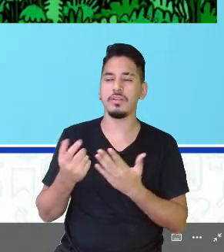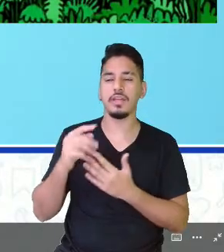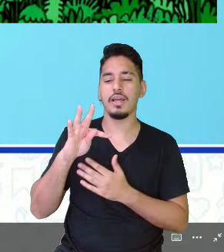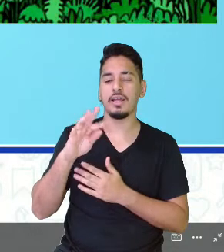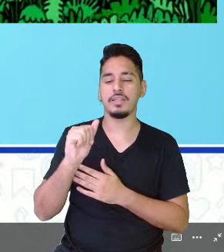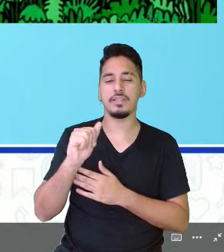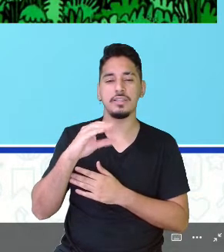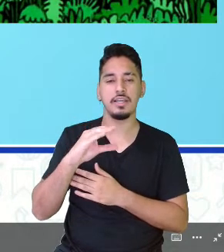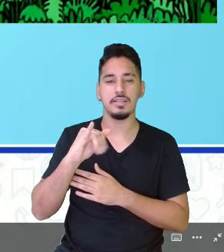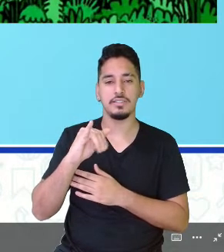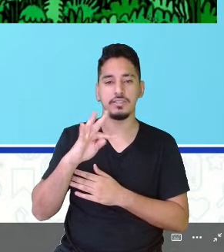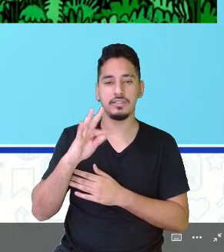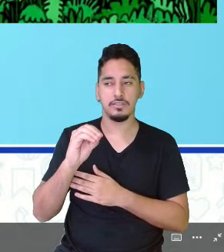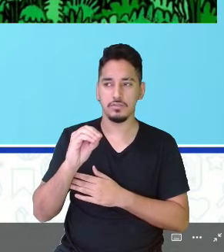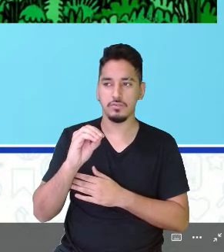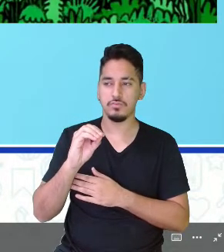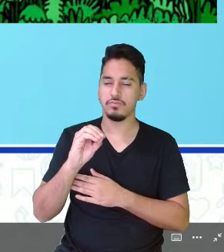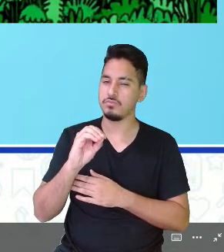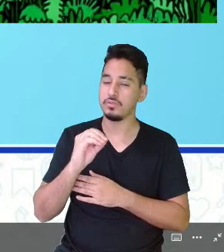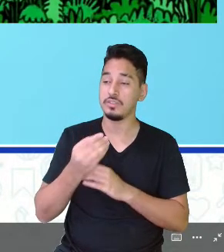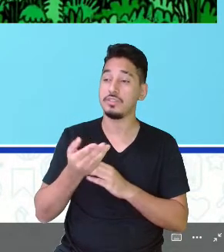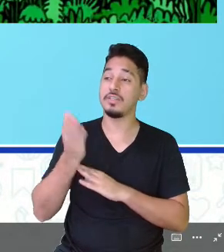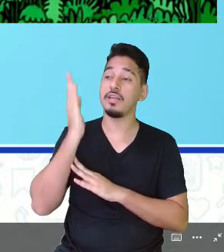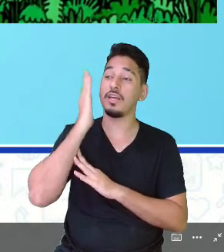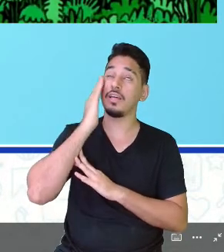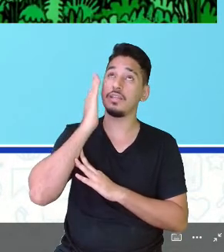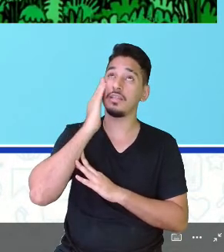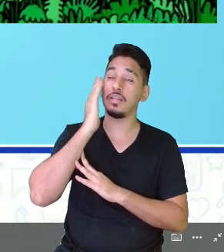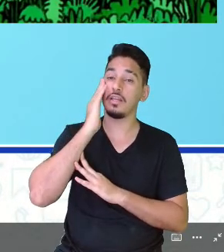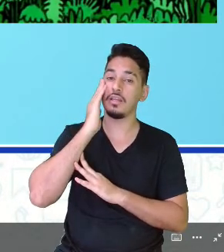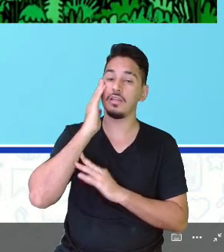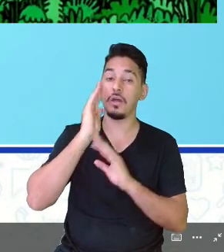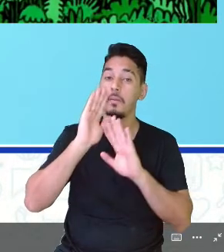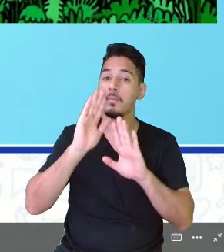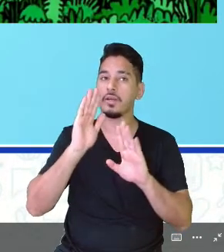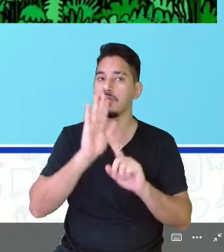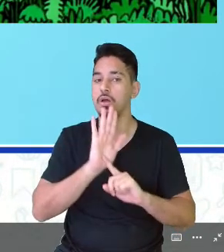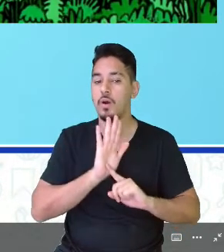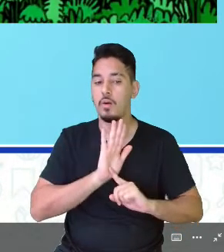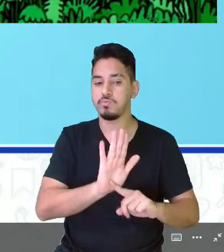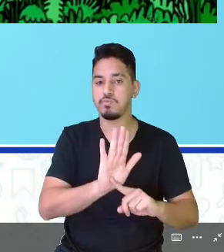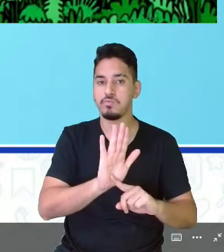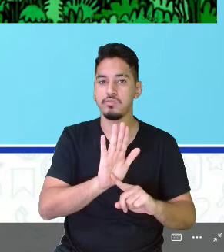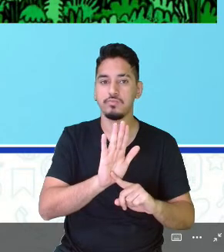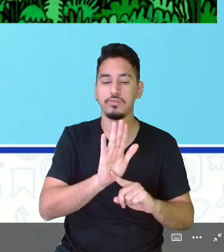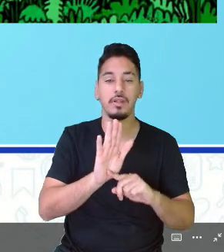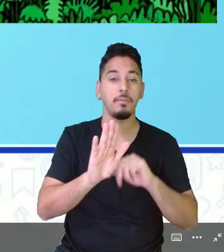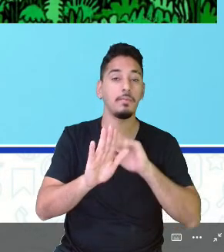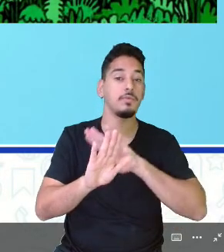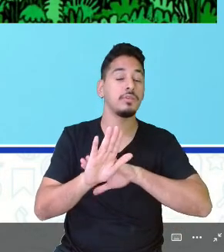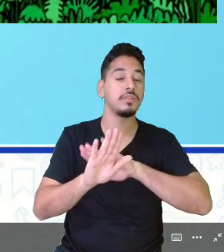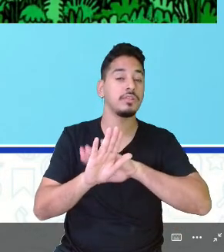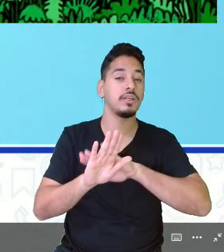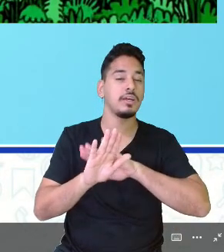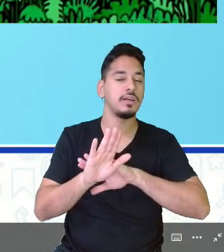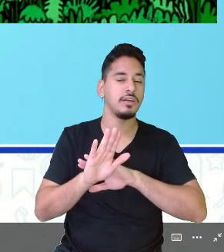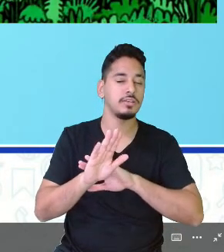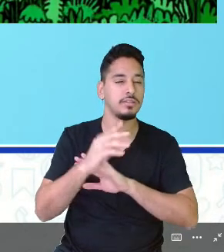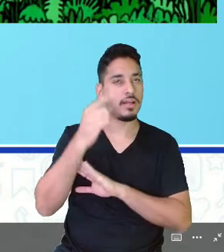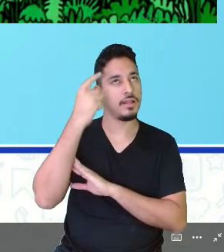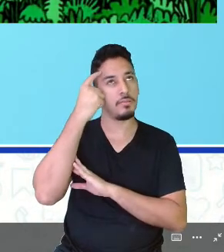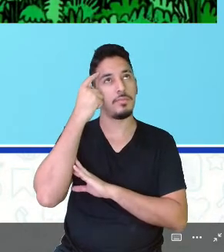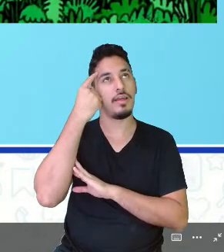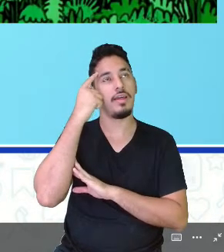tácito, que se entende apesar de não estar expresso ou enunciado, algo que está na